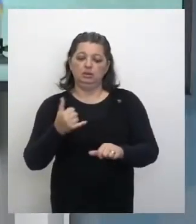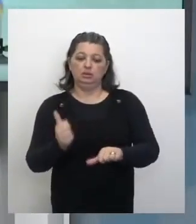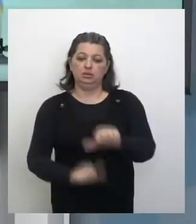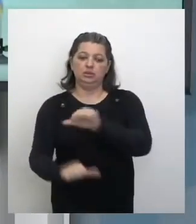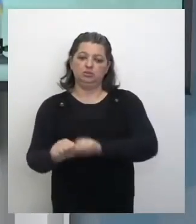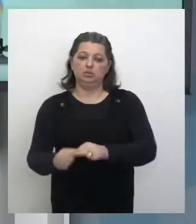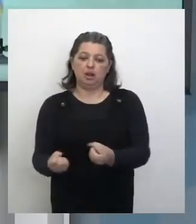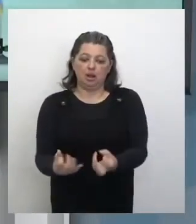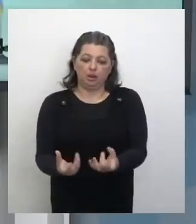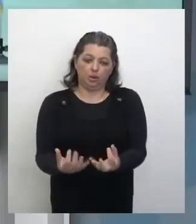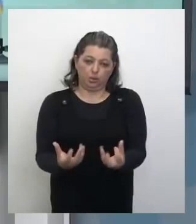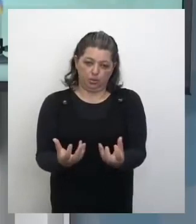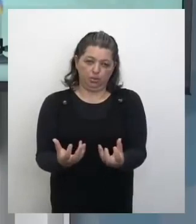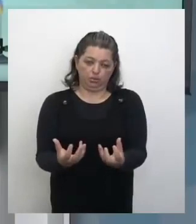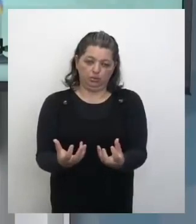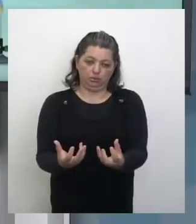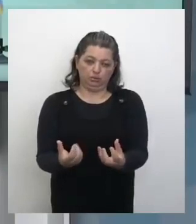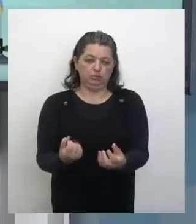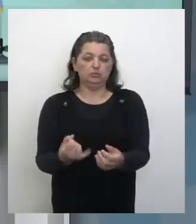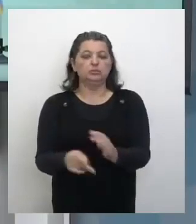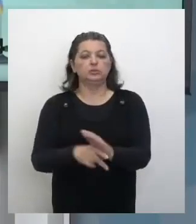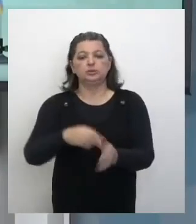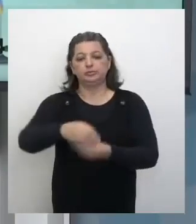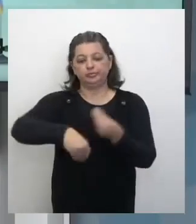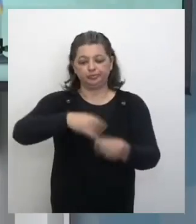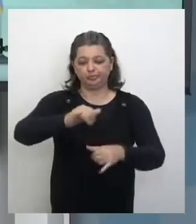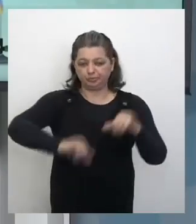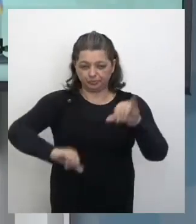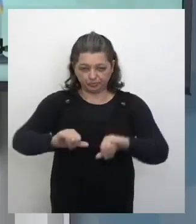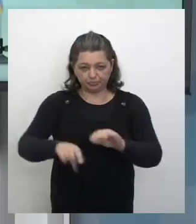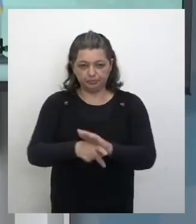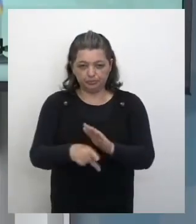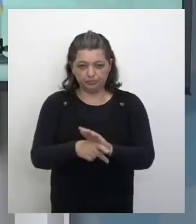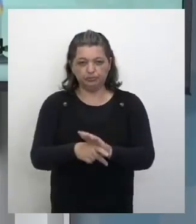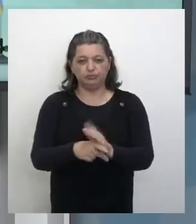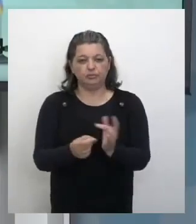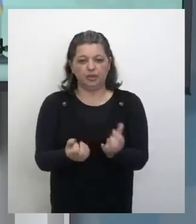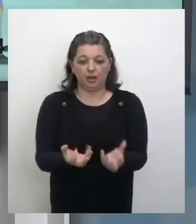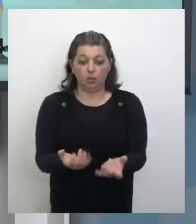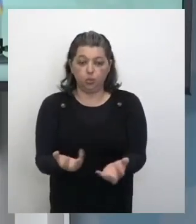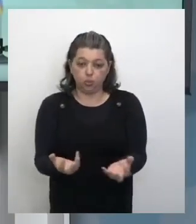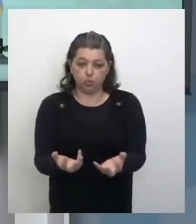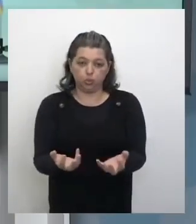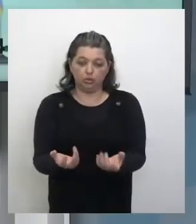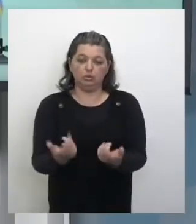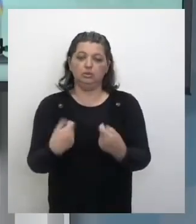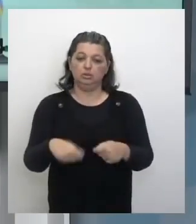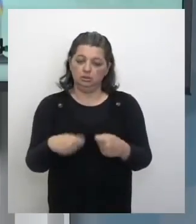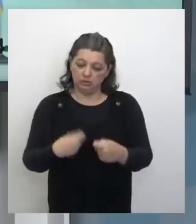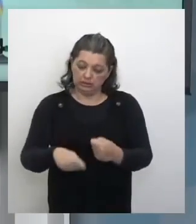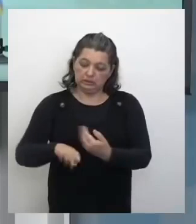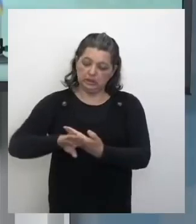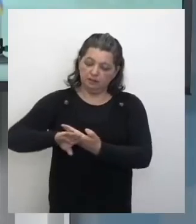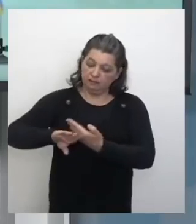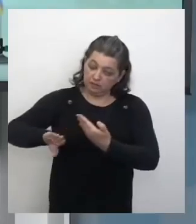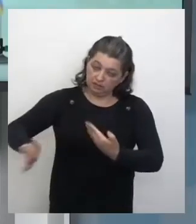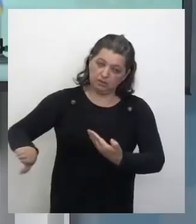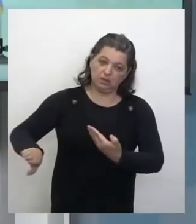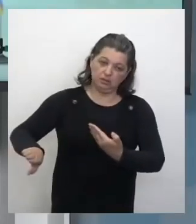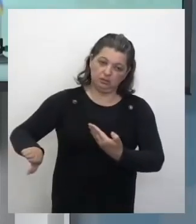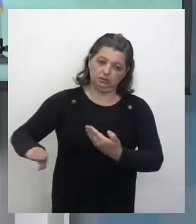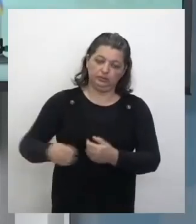esses equipamentos que são, esses reagentes que são combustíveis, que inflamam, devem ficar longe de equipamento